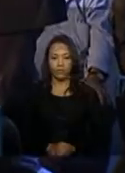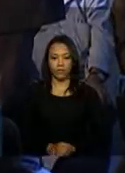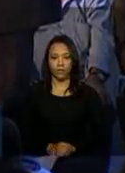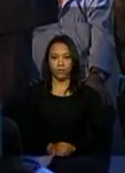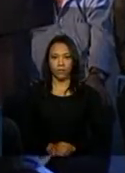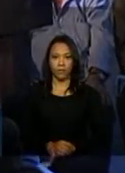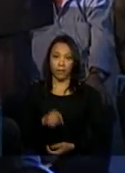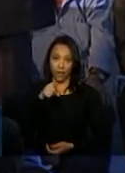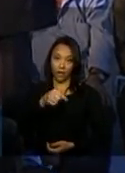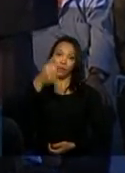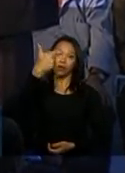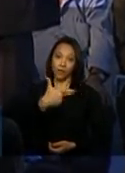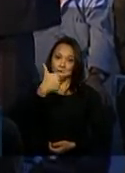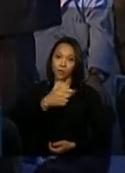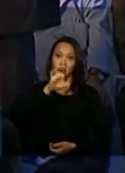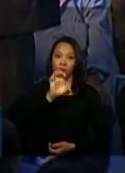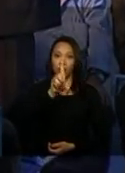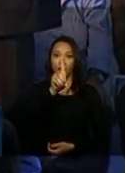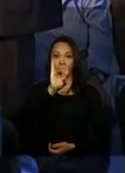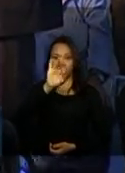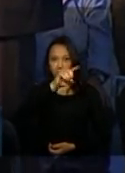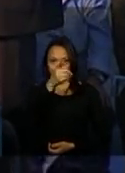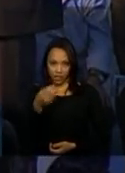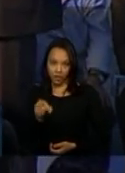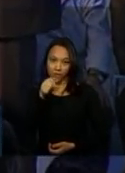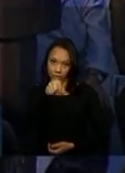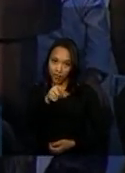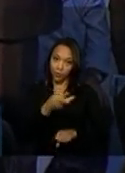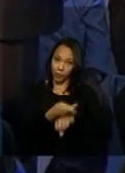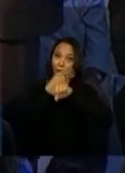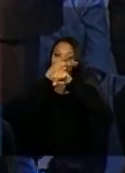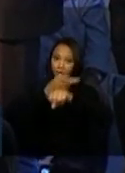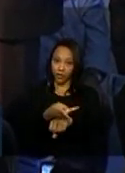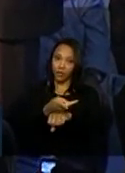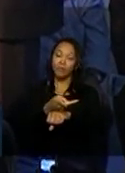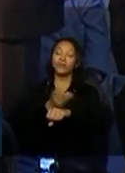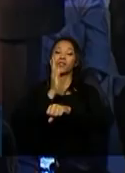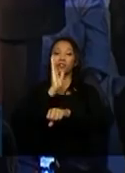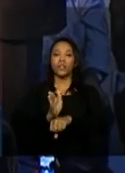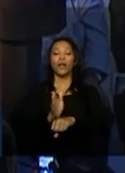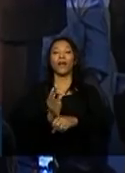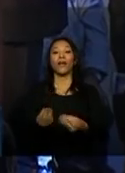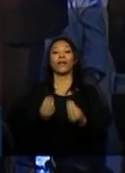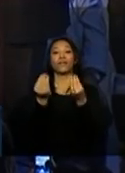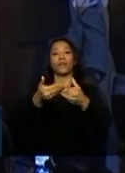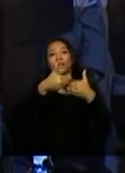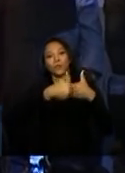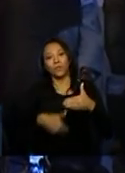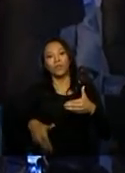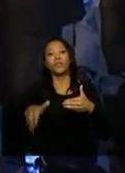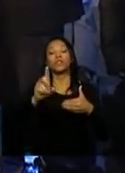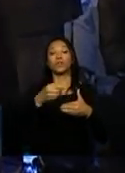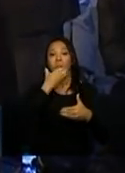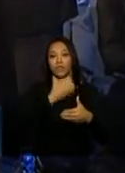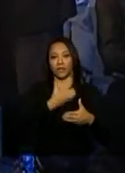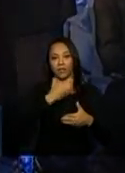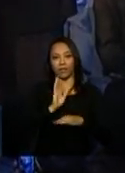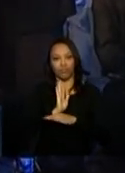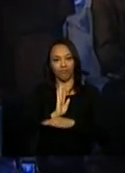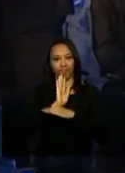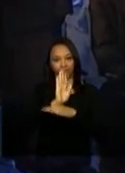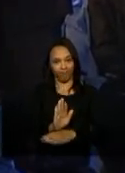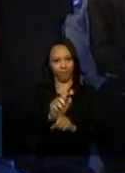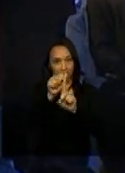Essa é a segunda edição do Prêmio Cidade Pro Catador, que é entregue durante o Natal Solidário com os catadores de